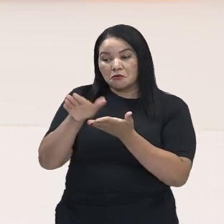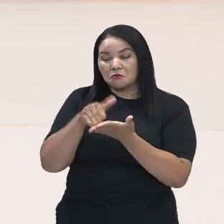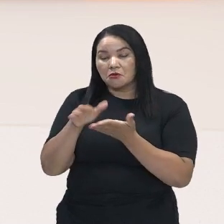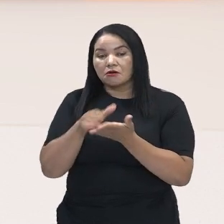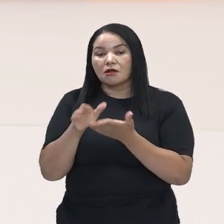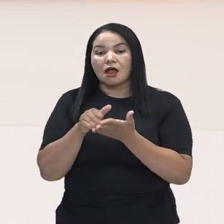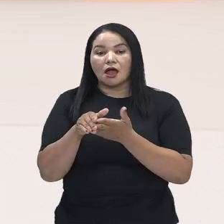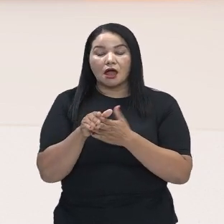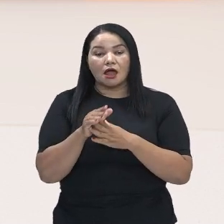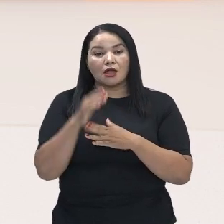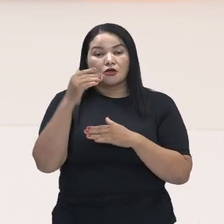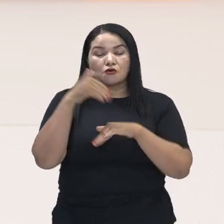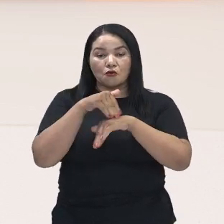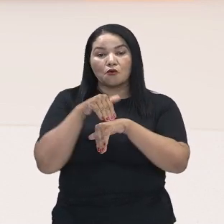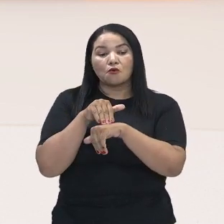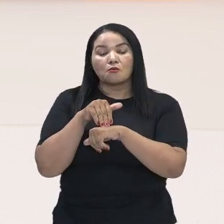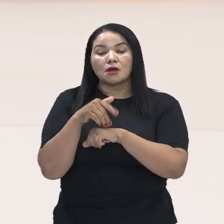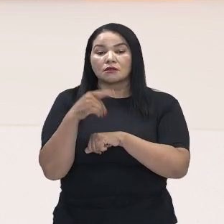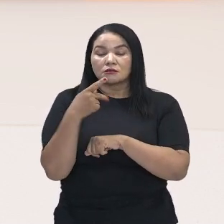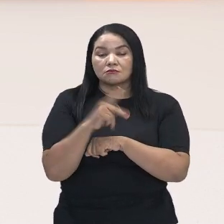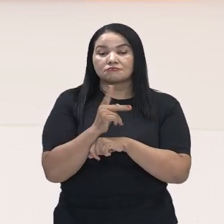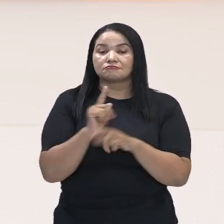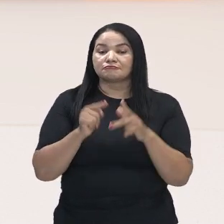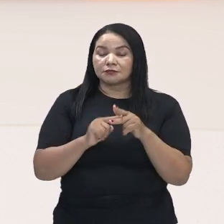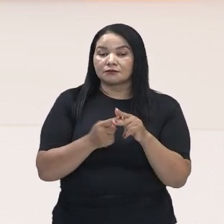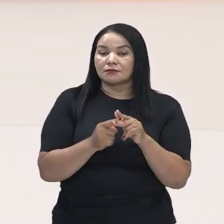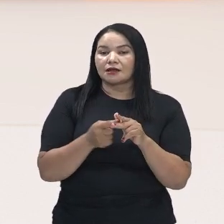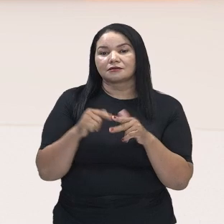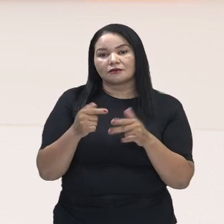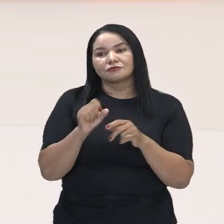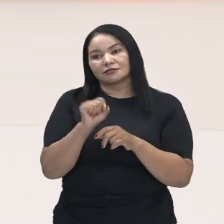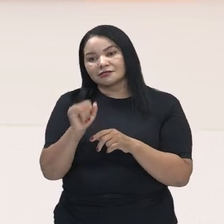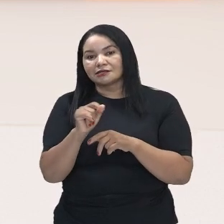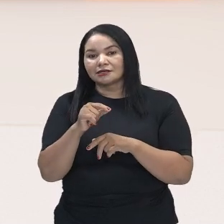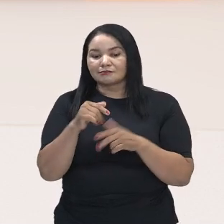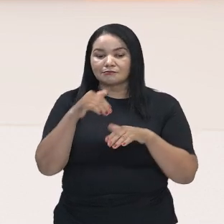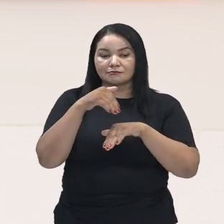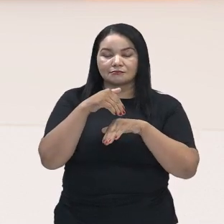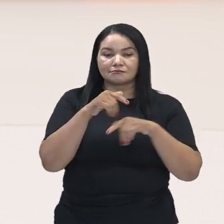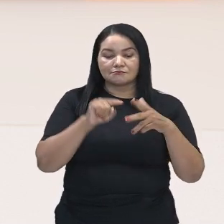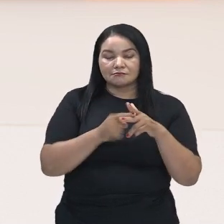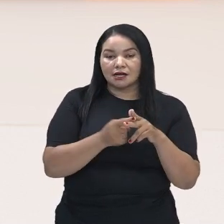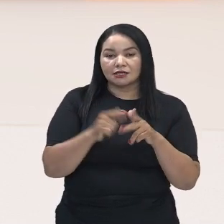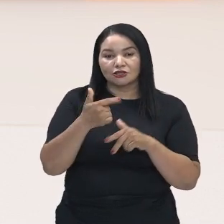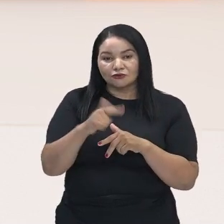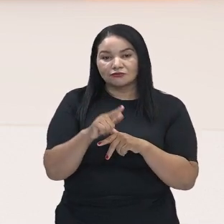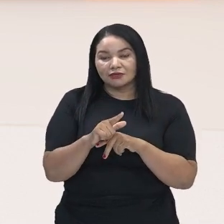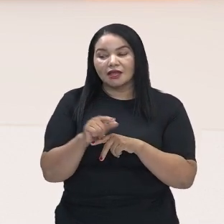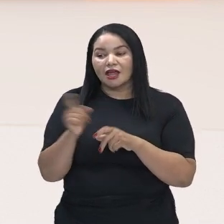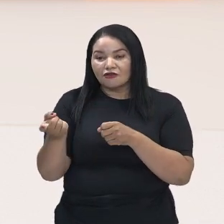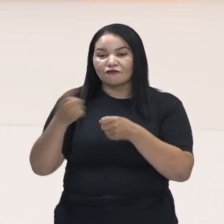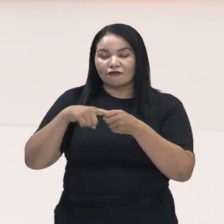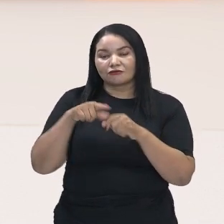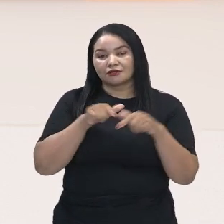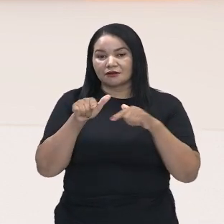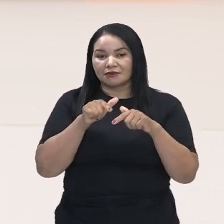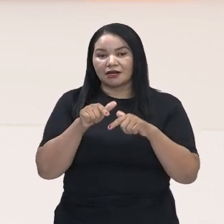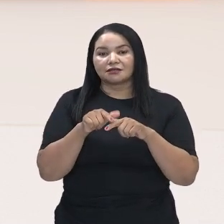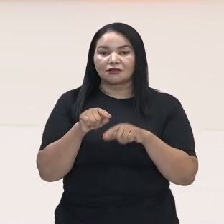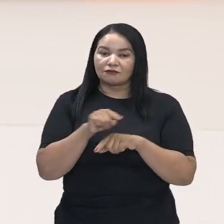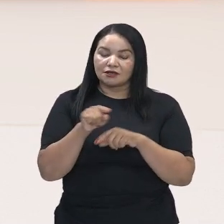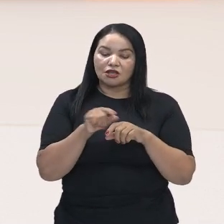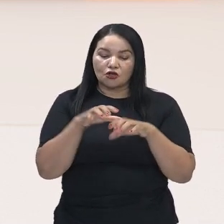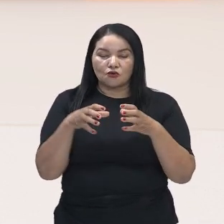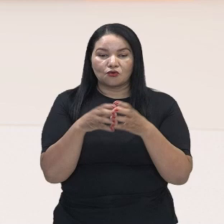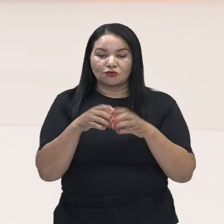se não tem máquina, a gente volta a trabalhar. Essa era a lógica. Por isso, eles vão quebrar essas máquinas. Esse movimento, ele vai